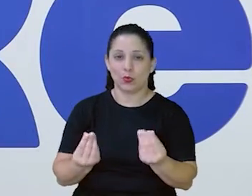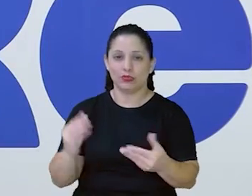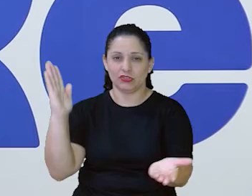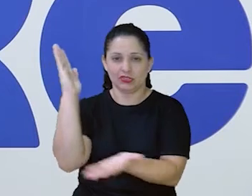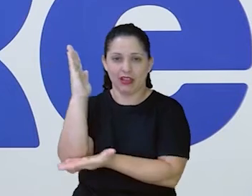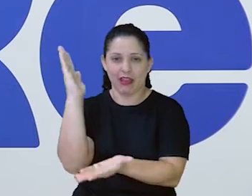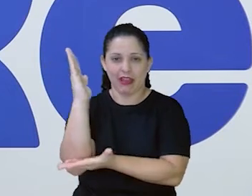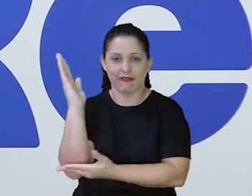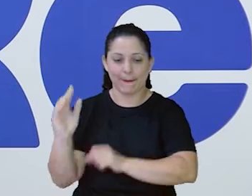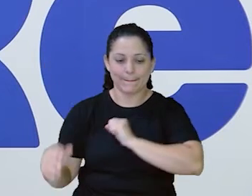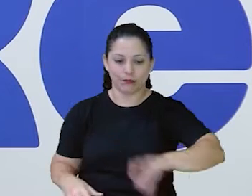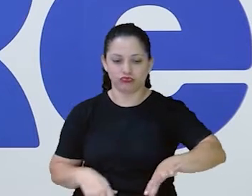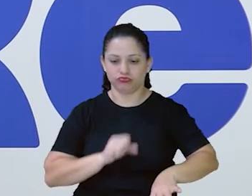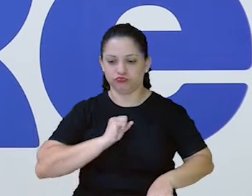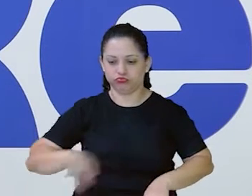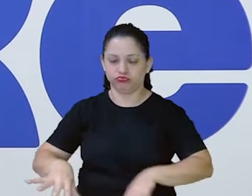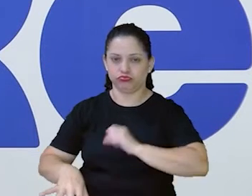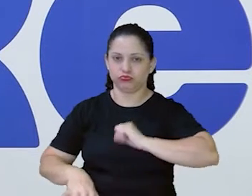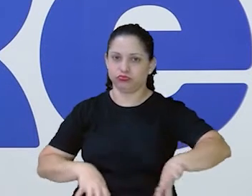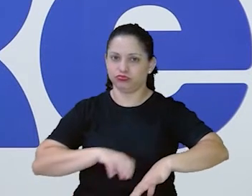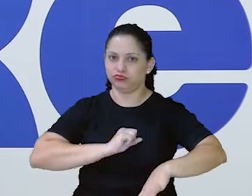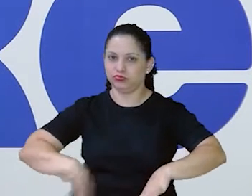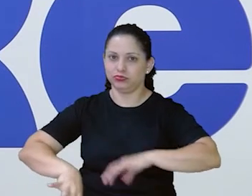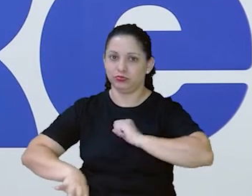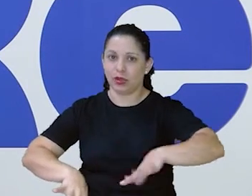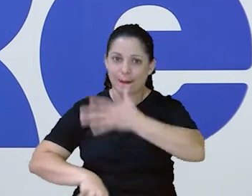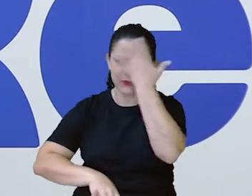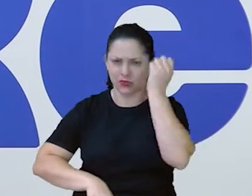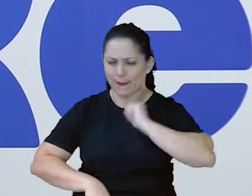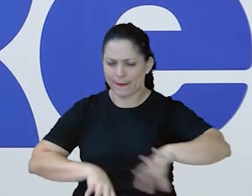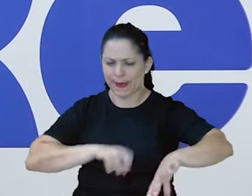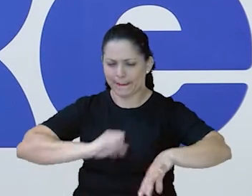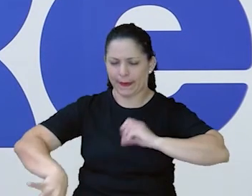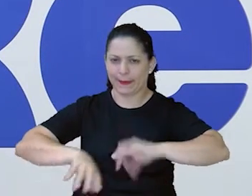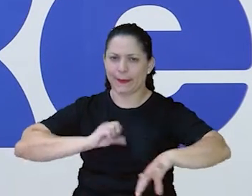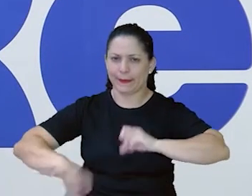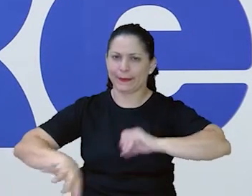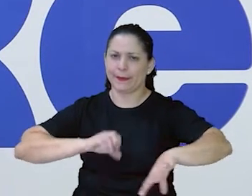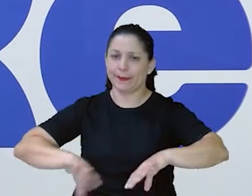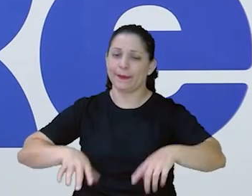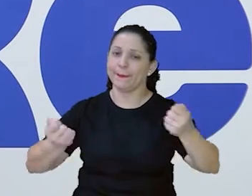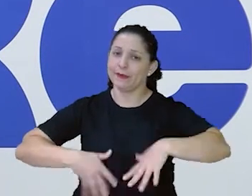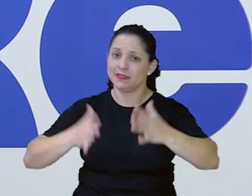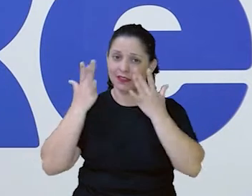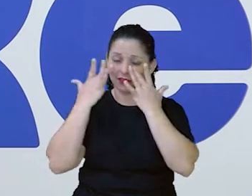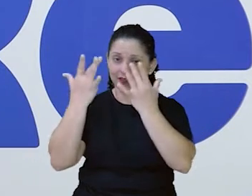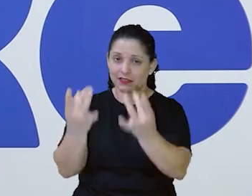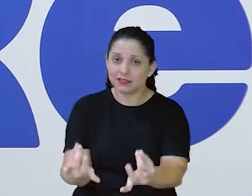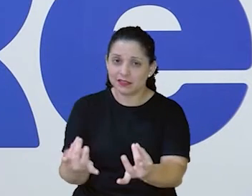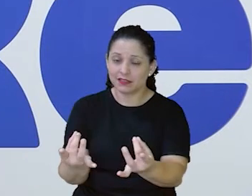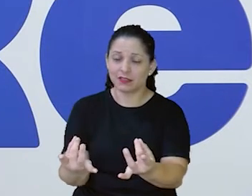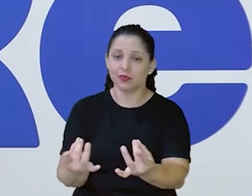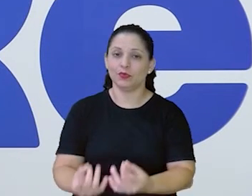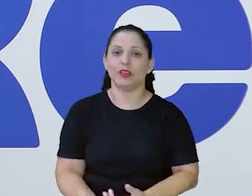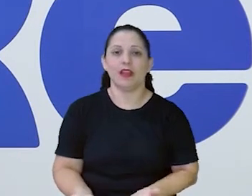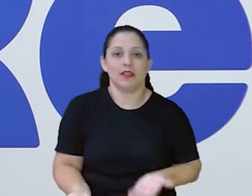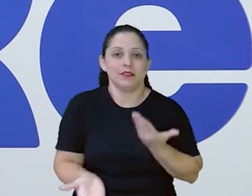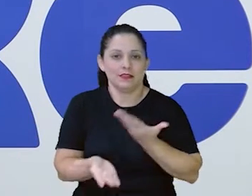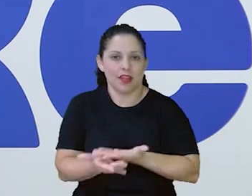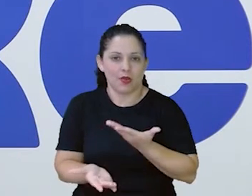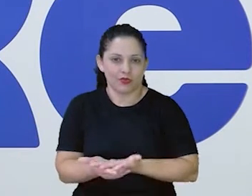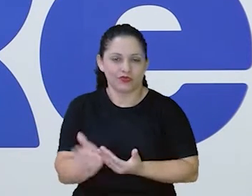do nada, né? Certamente alguém jogou. É importante a gente ficar atento. Por isso que eu falei, como as aulas do